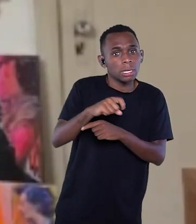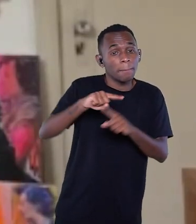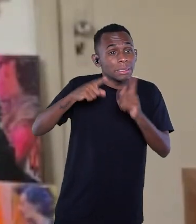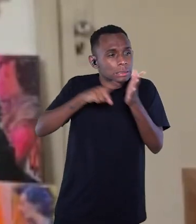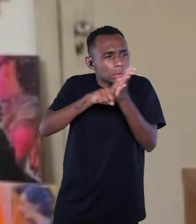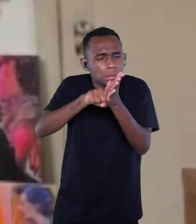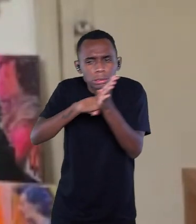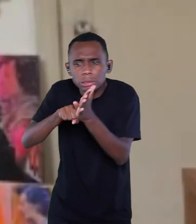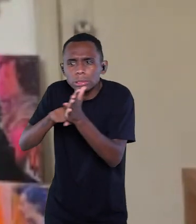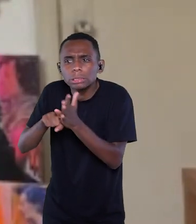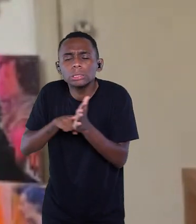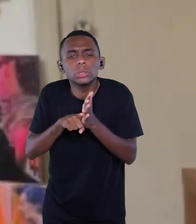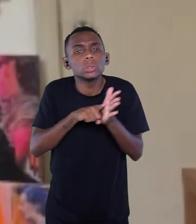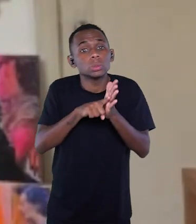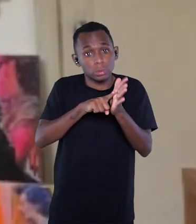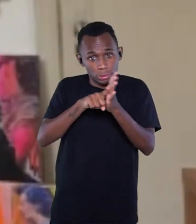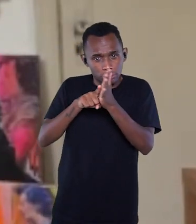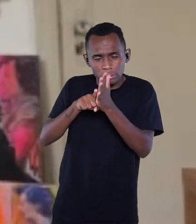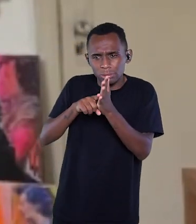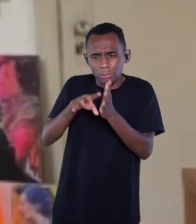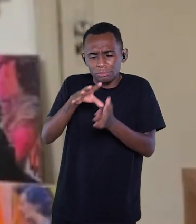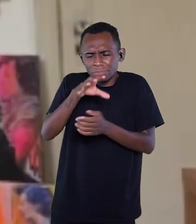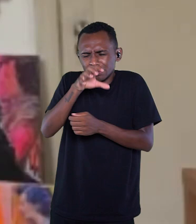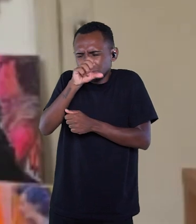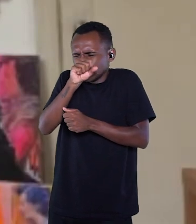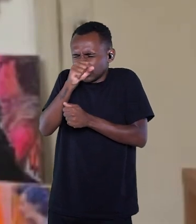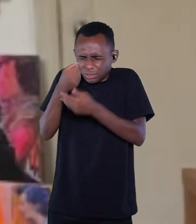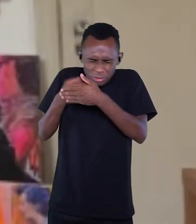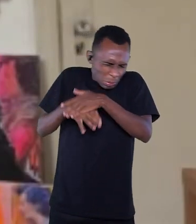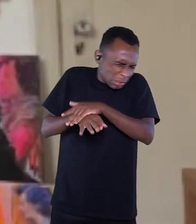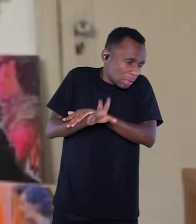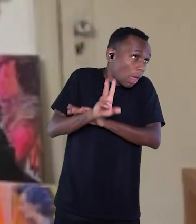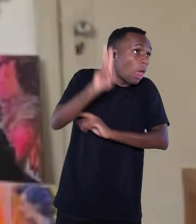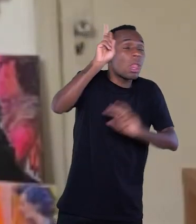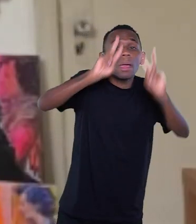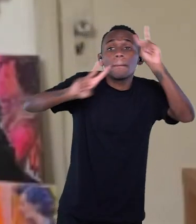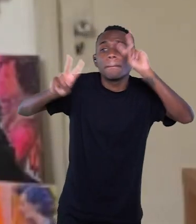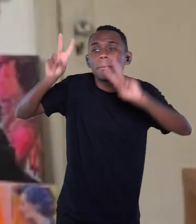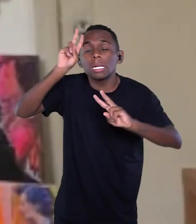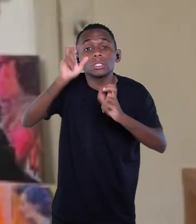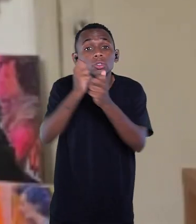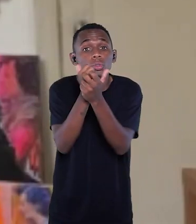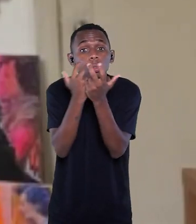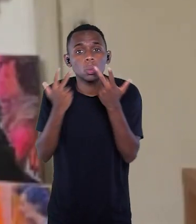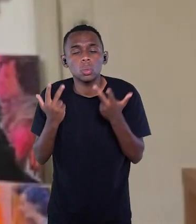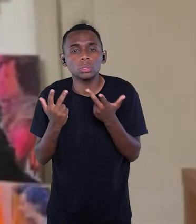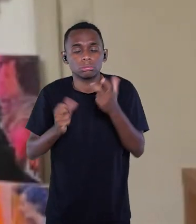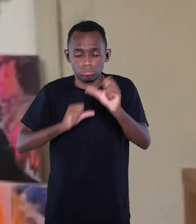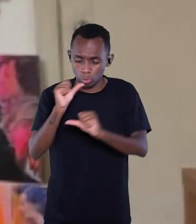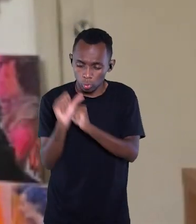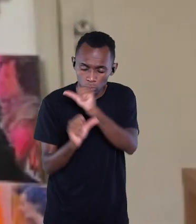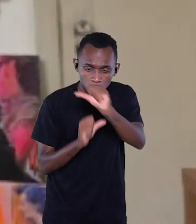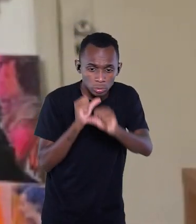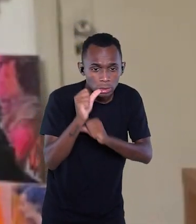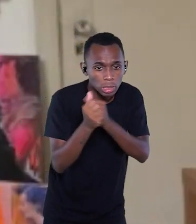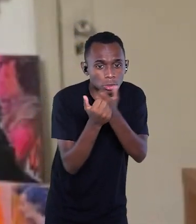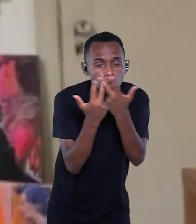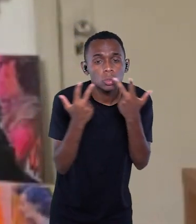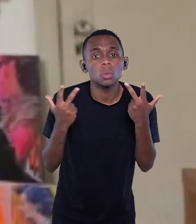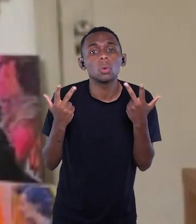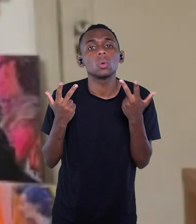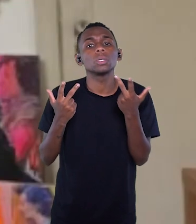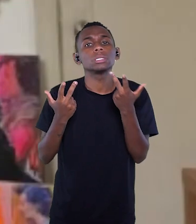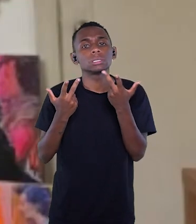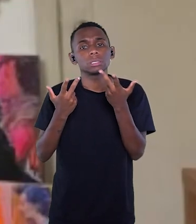tirar o pó dos anos antes de mim, o cheiro de guardado, ventilar a memória. Dobrar os acontecimentos limpos, esfregá-los à